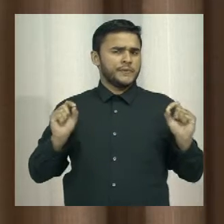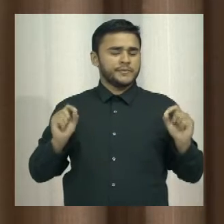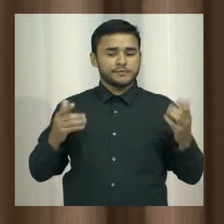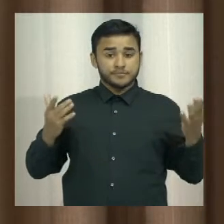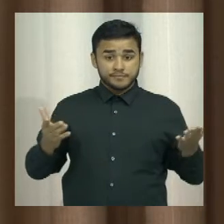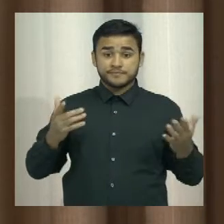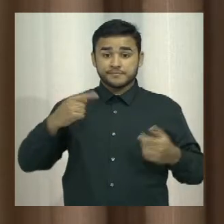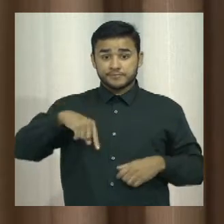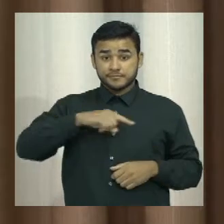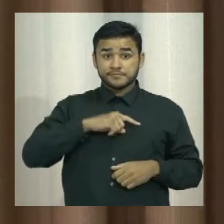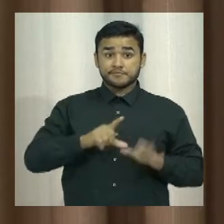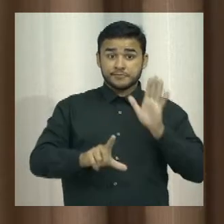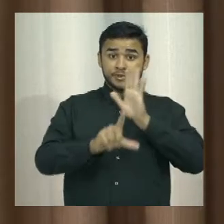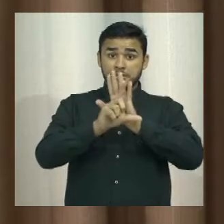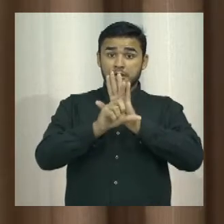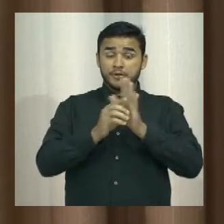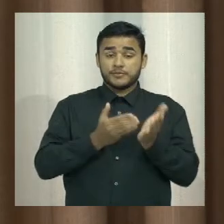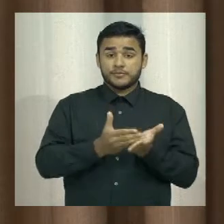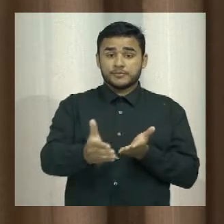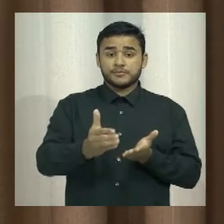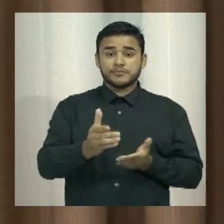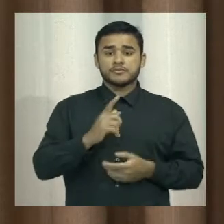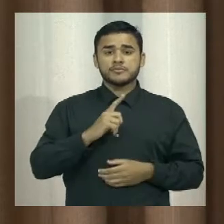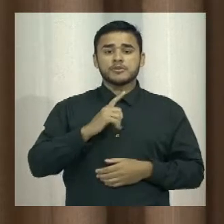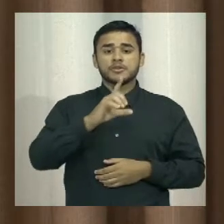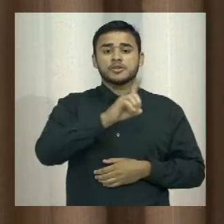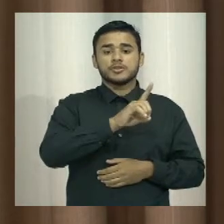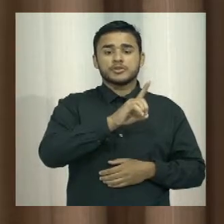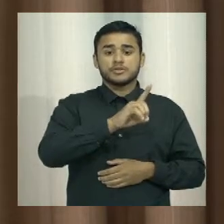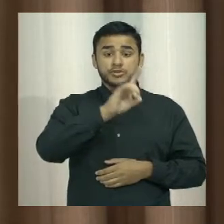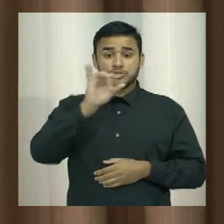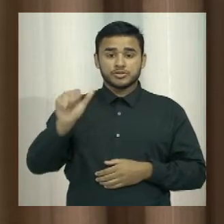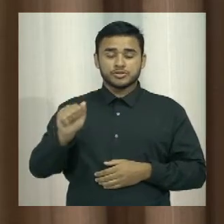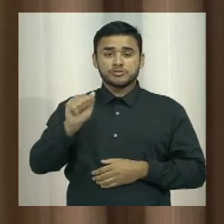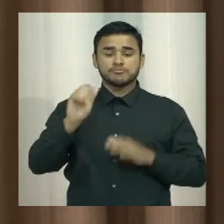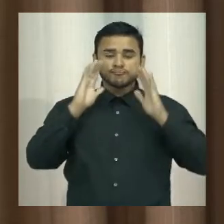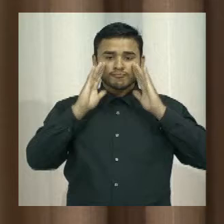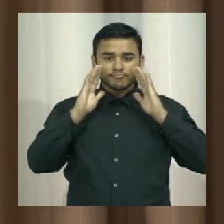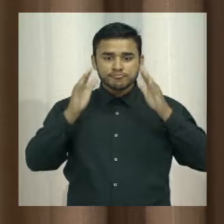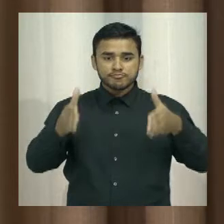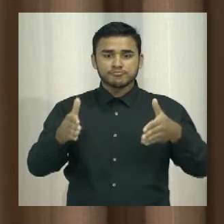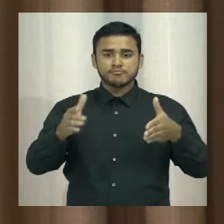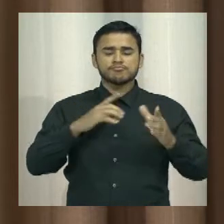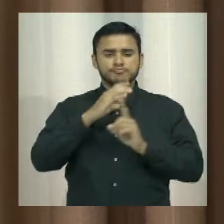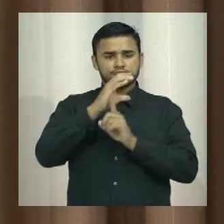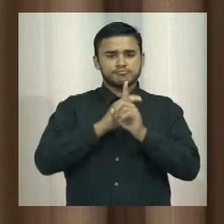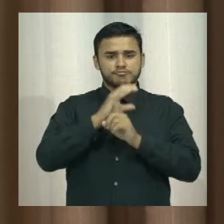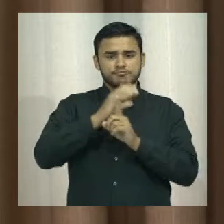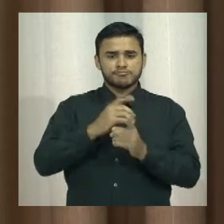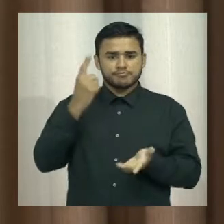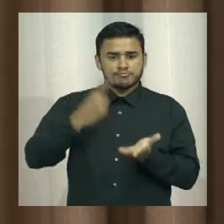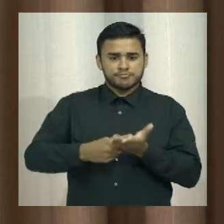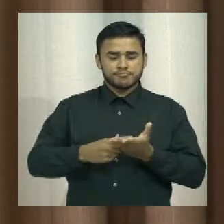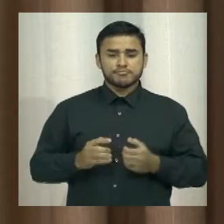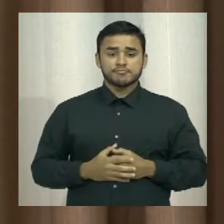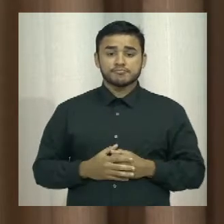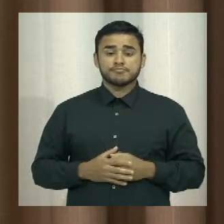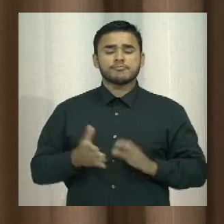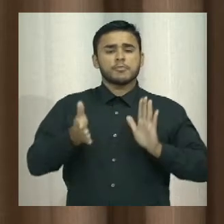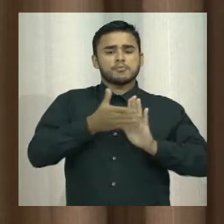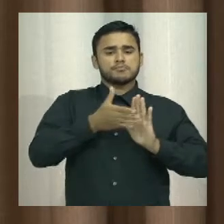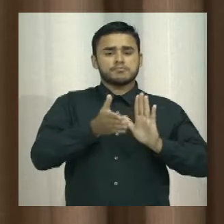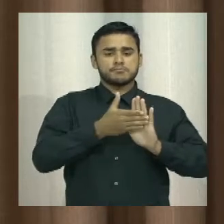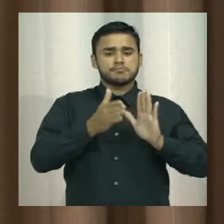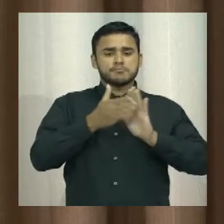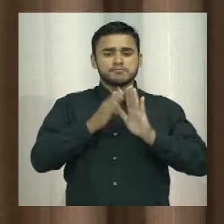sancionada uma lei no início deste ano que institui o Dia do Nascituro e o inclui no calendário oficial de eventos da capital, com a proposta